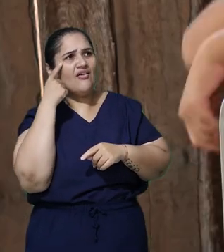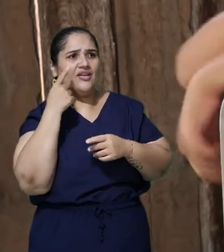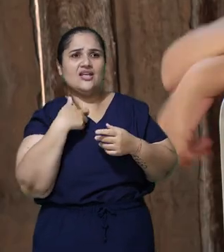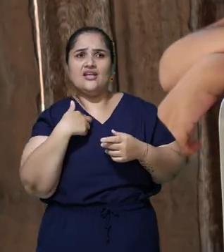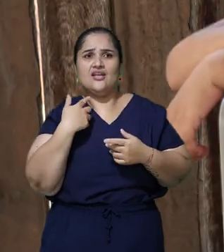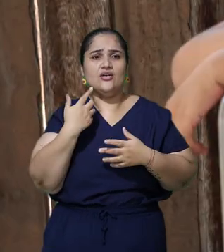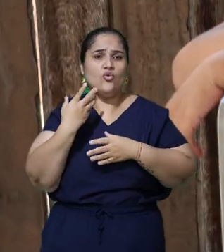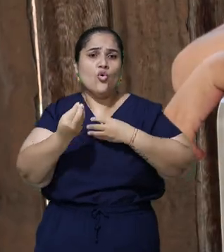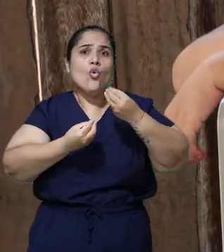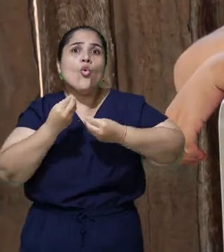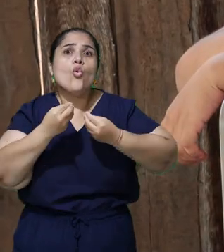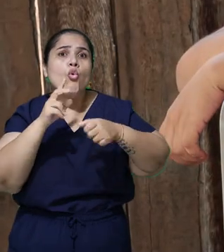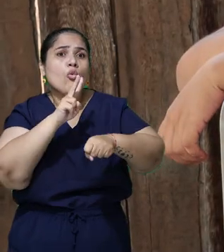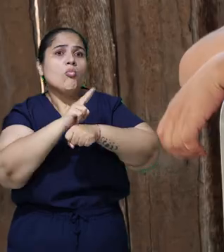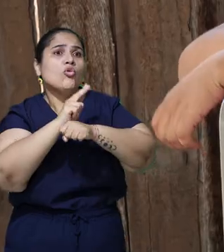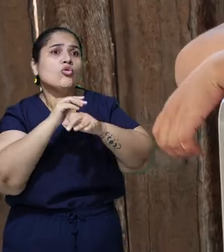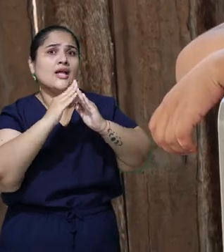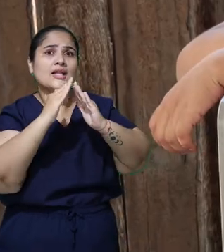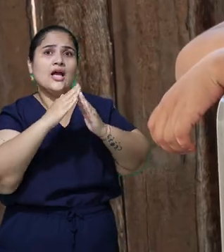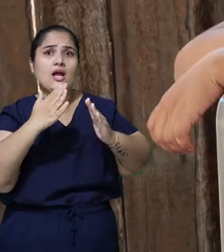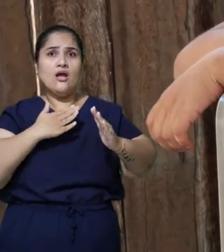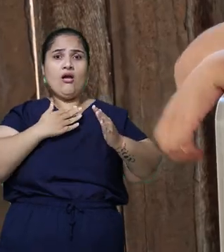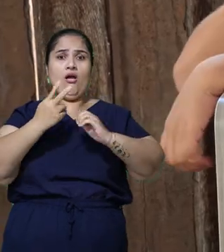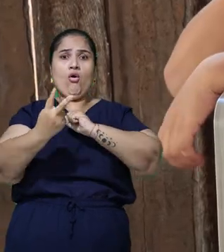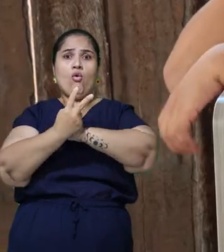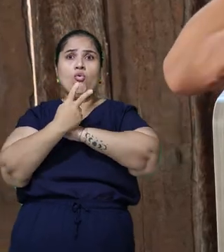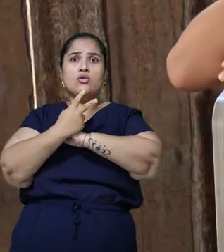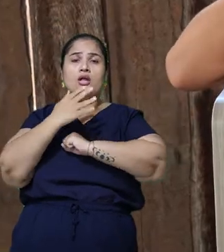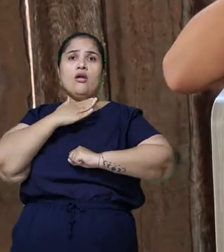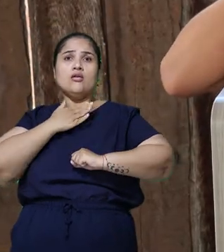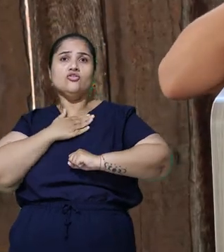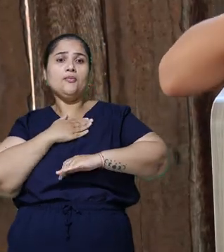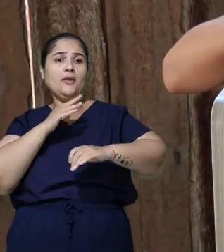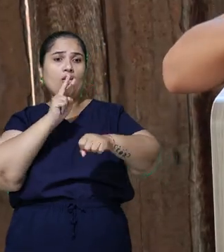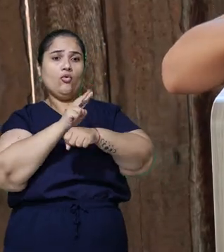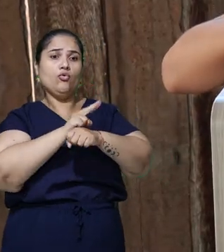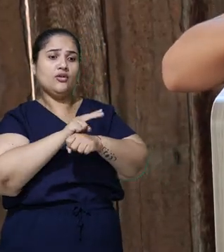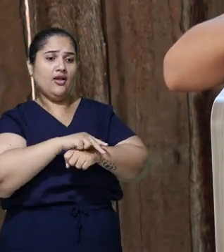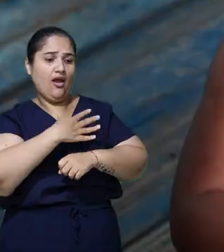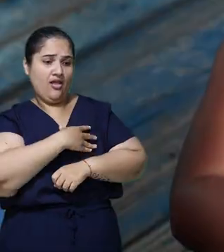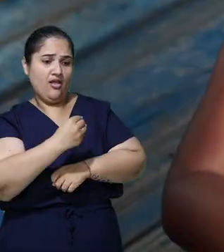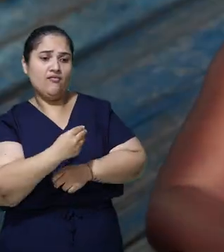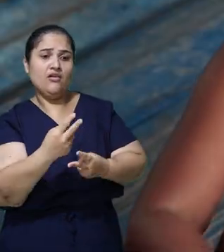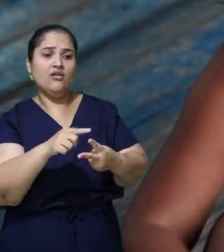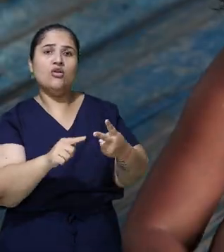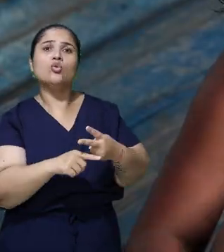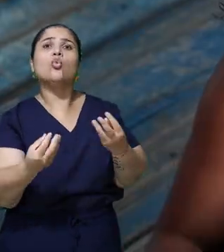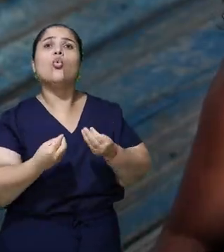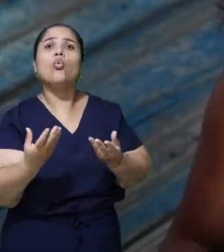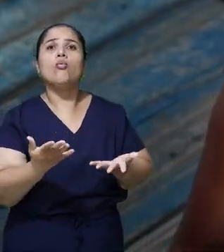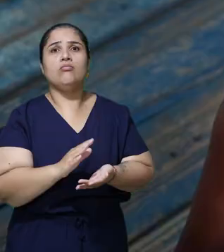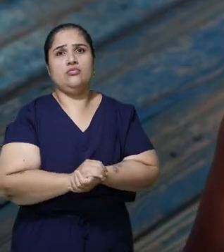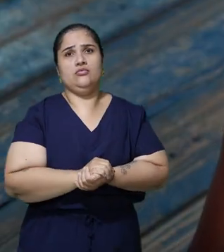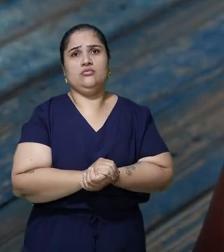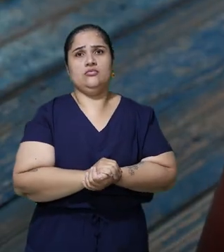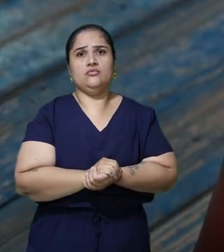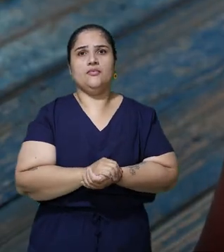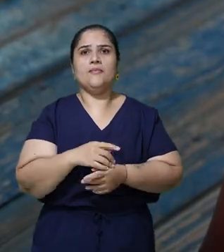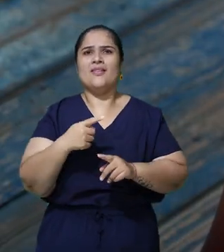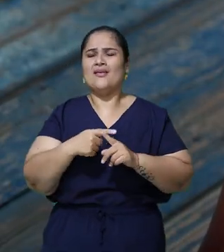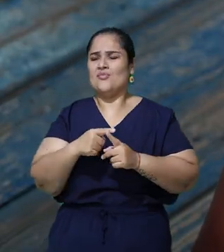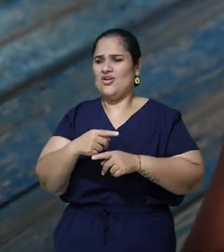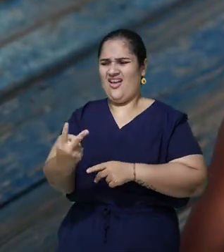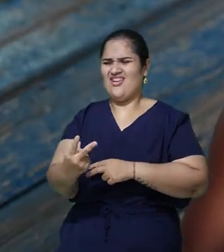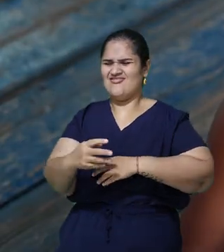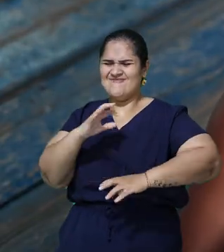conciliar, cuidar de casa e de mim, eu achava que o problema era eu, que eu não conseguia educar elas, porque elas brigavam muito,